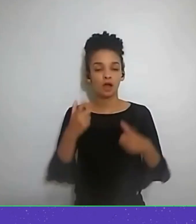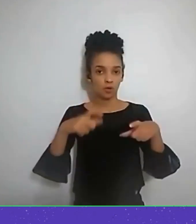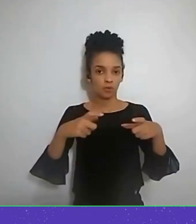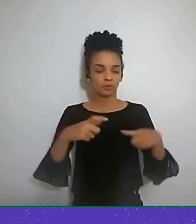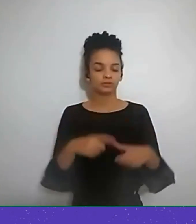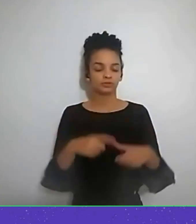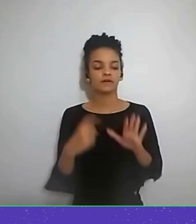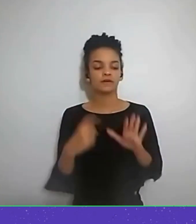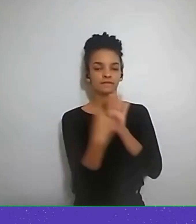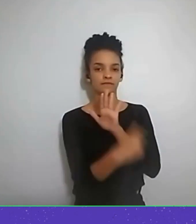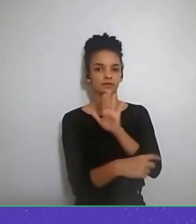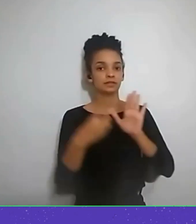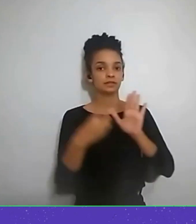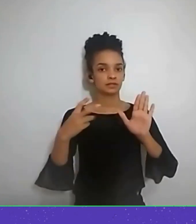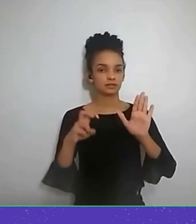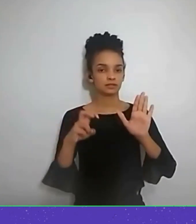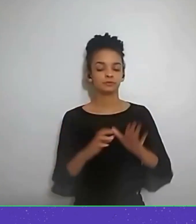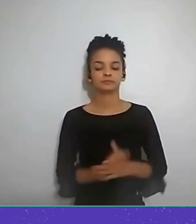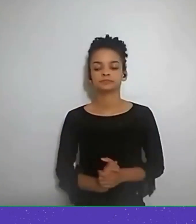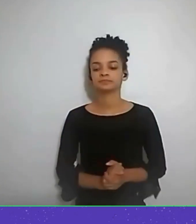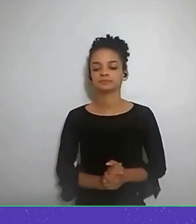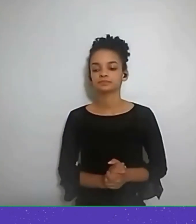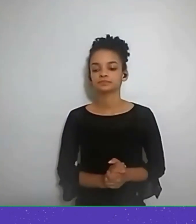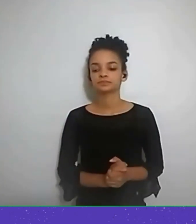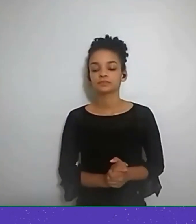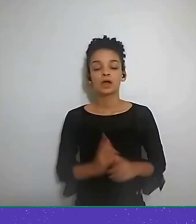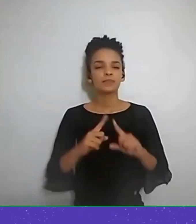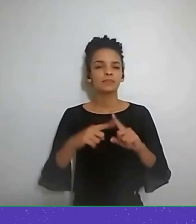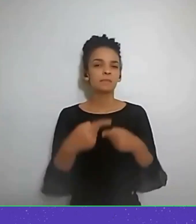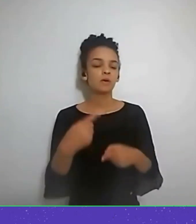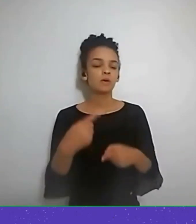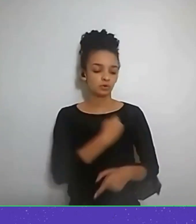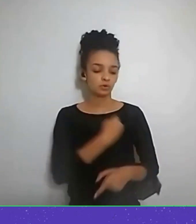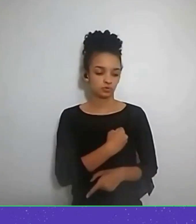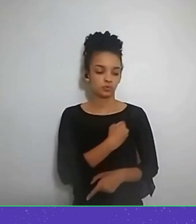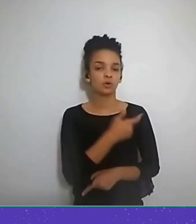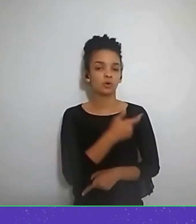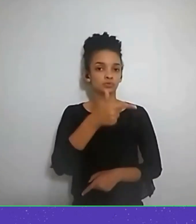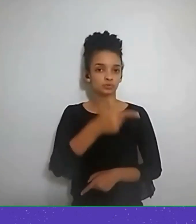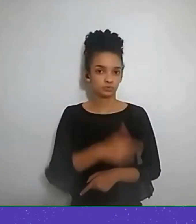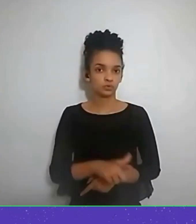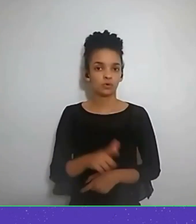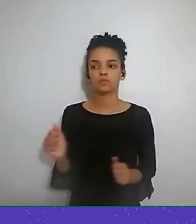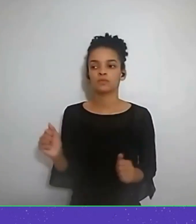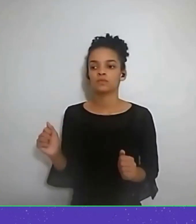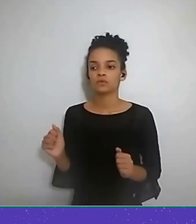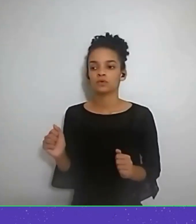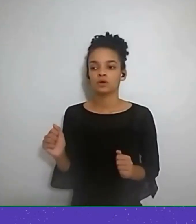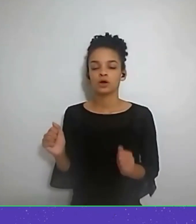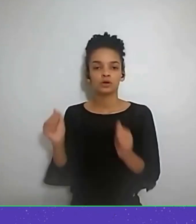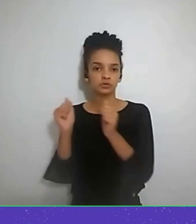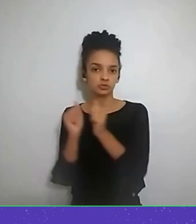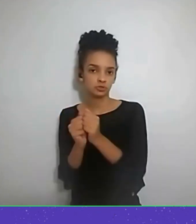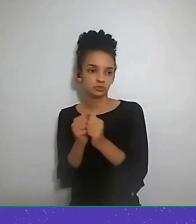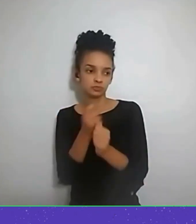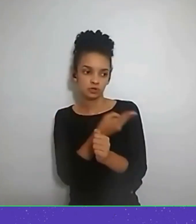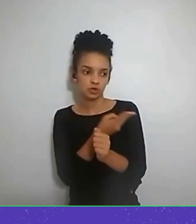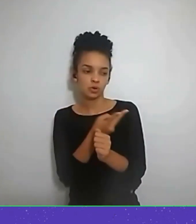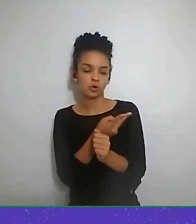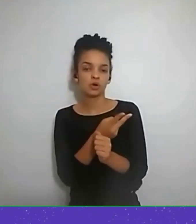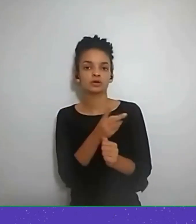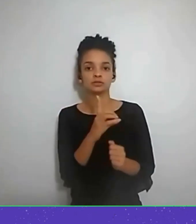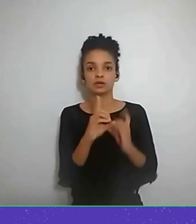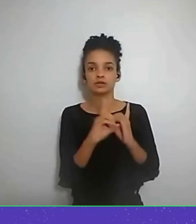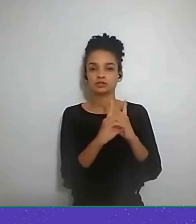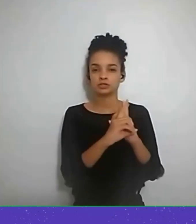dia seguinte, estava João outra vez na companhia de 2 dos seus discípulos, e vendo Jesus passar,